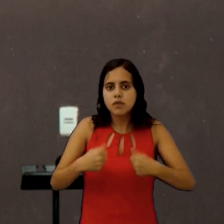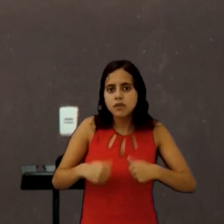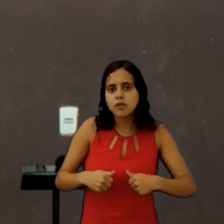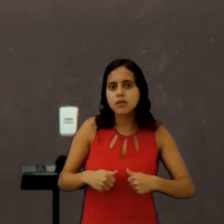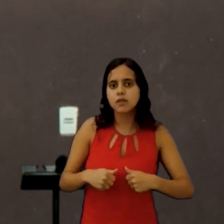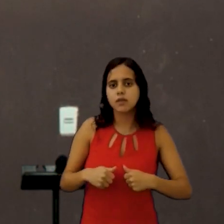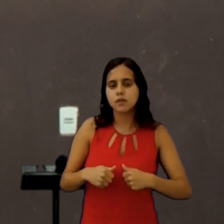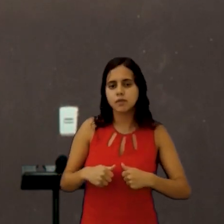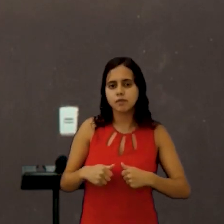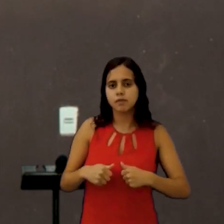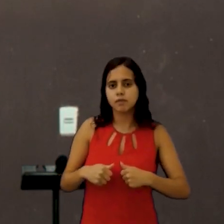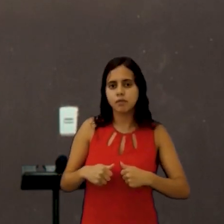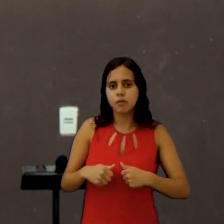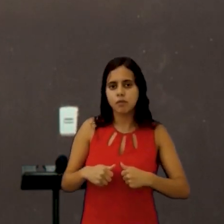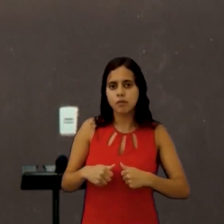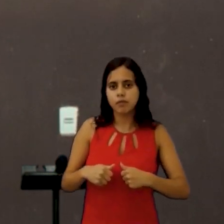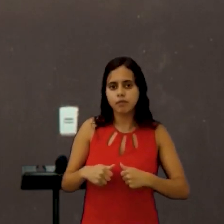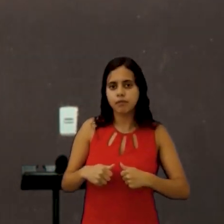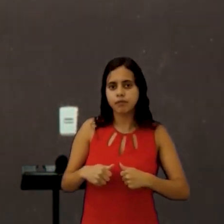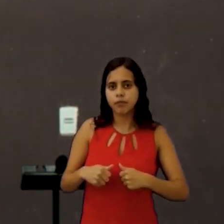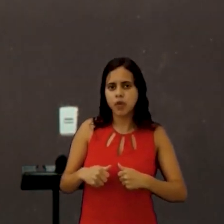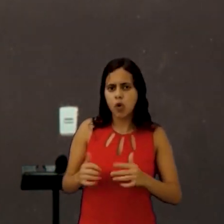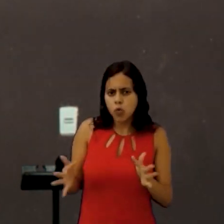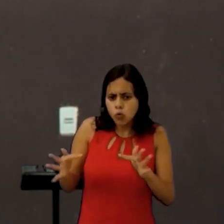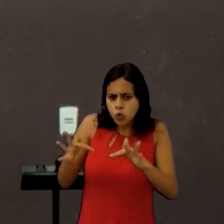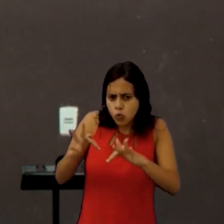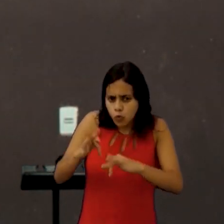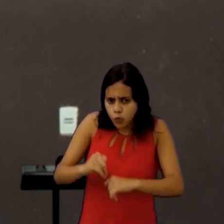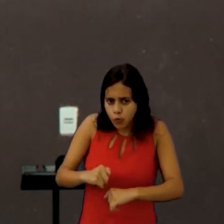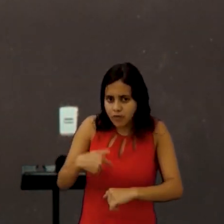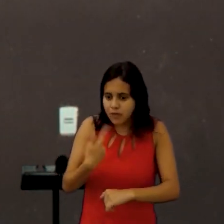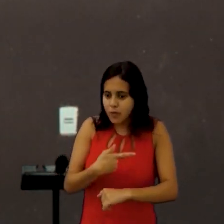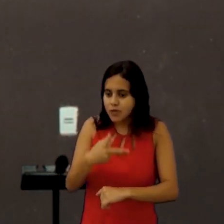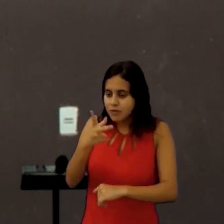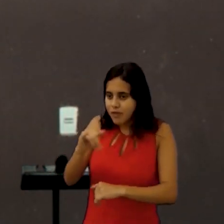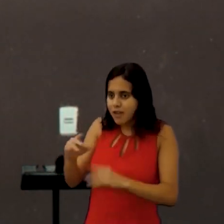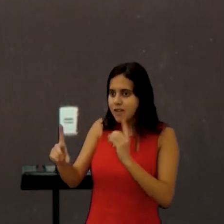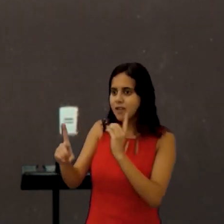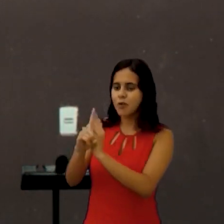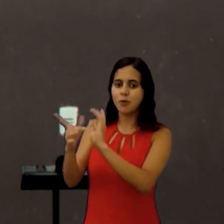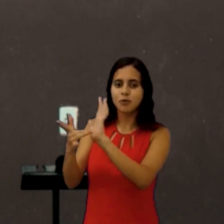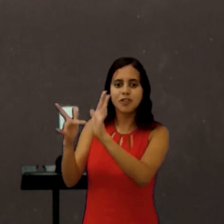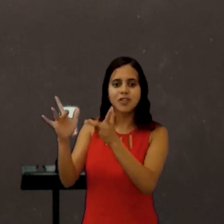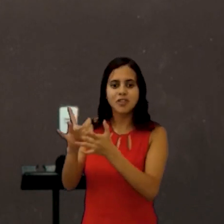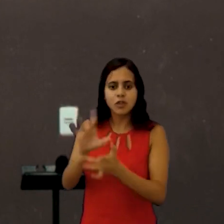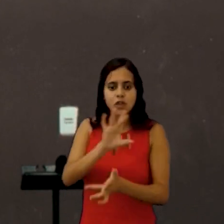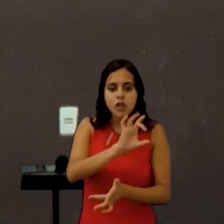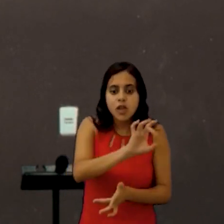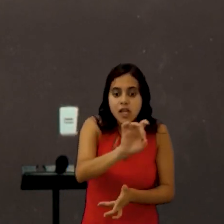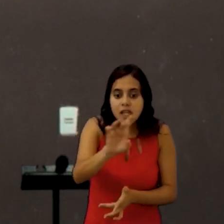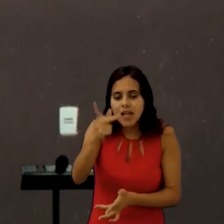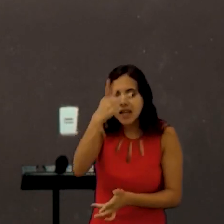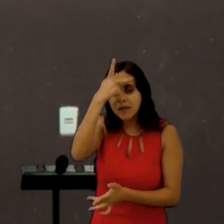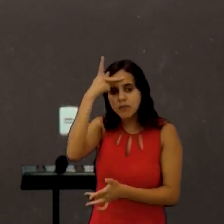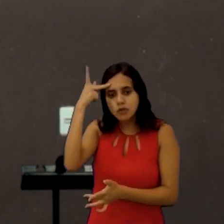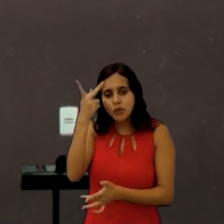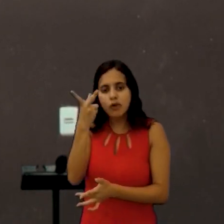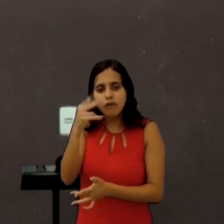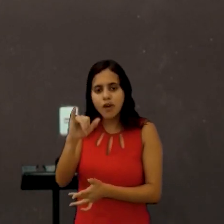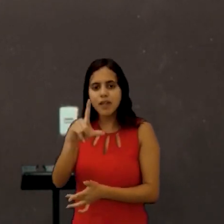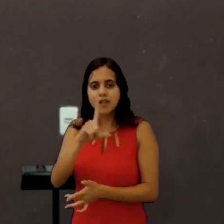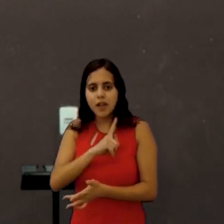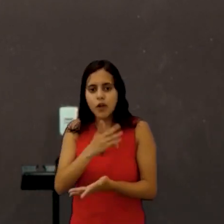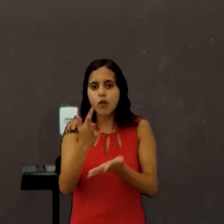que todos compareçamos diante do tribunal de Cristo, para que cada um receba segundo o bem ou o mal que tiver feito por meio do